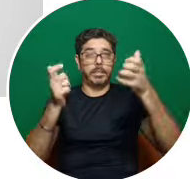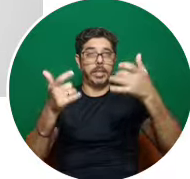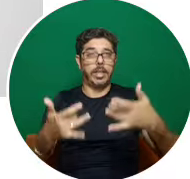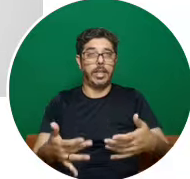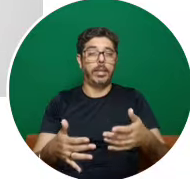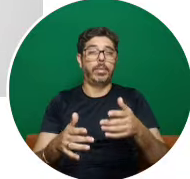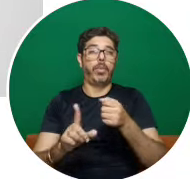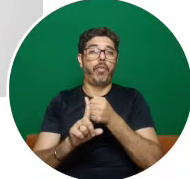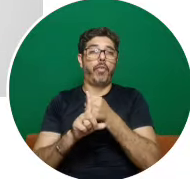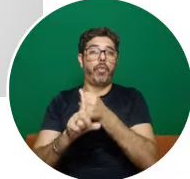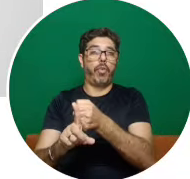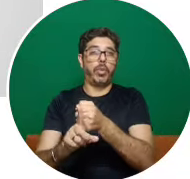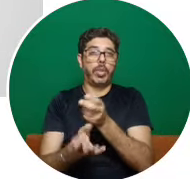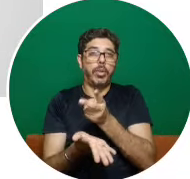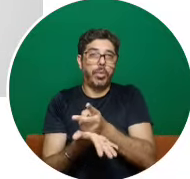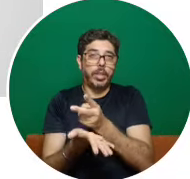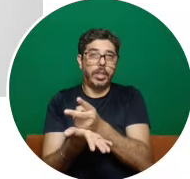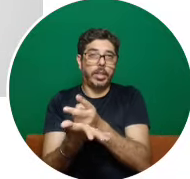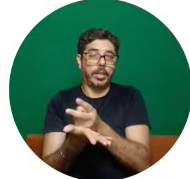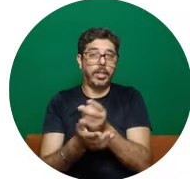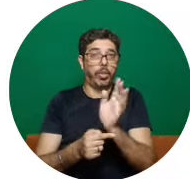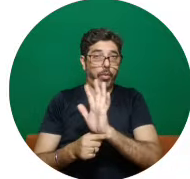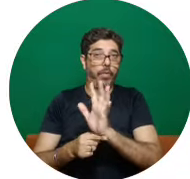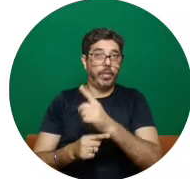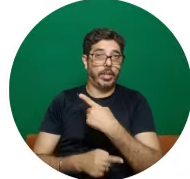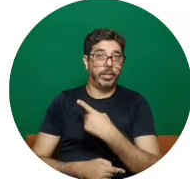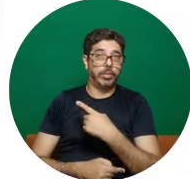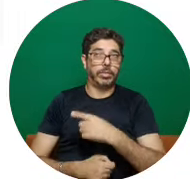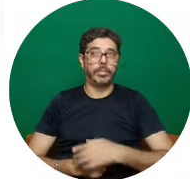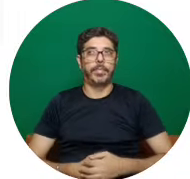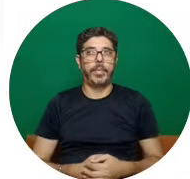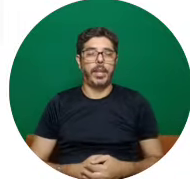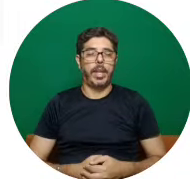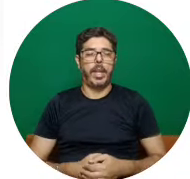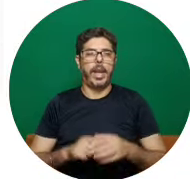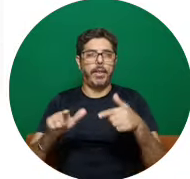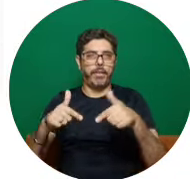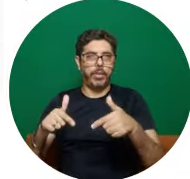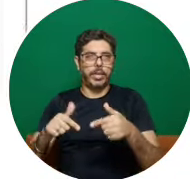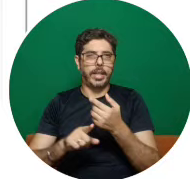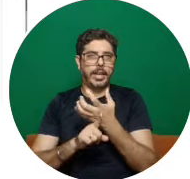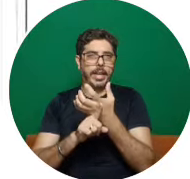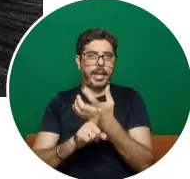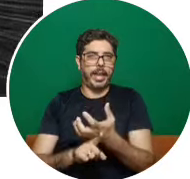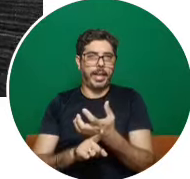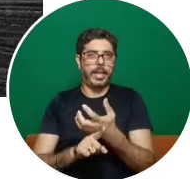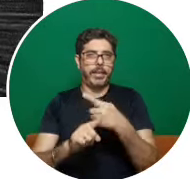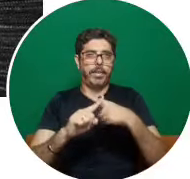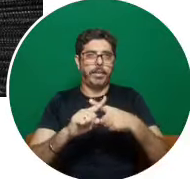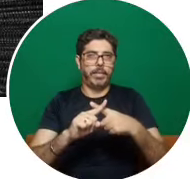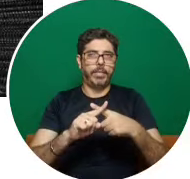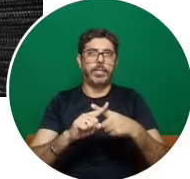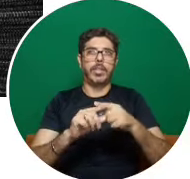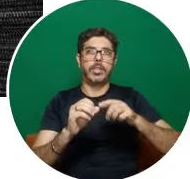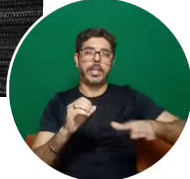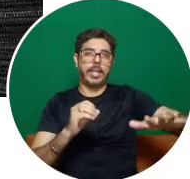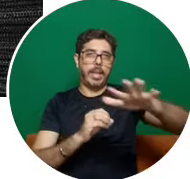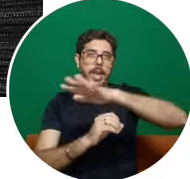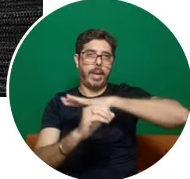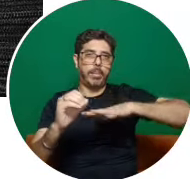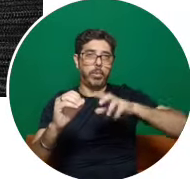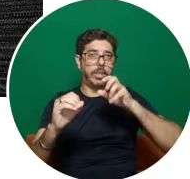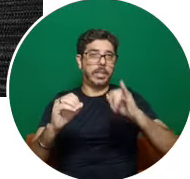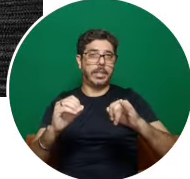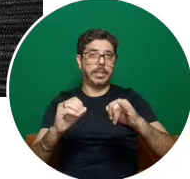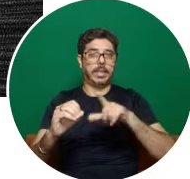são conservativas, como é o caso da força elétrica. Nós falamos de forças conservativas nesse vídeo aqui. Como a força elétrica é carga